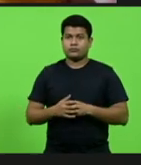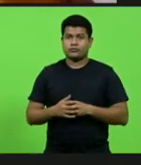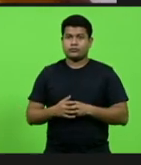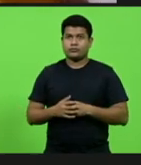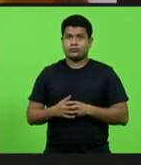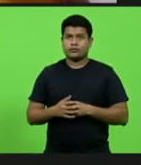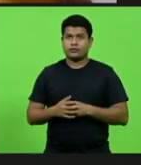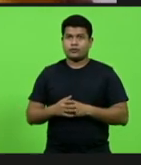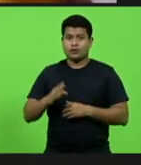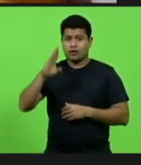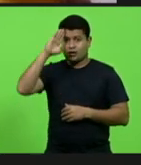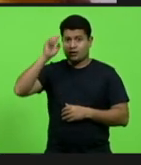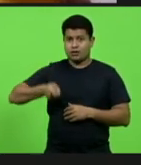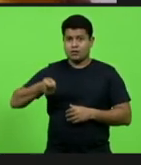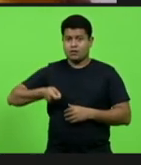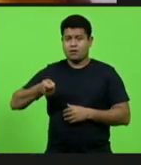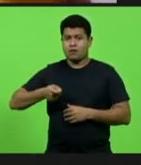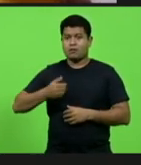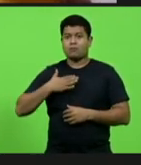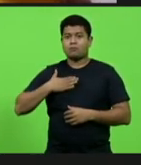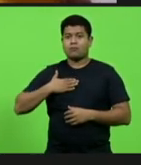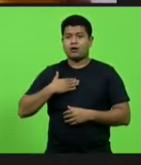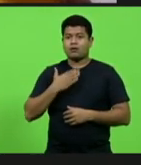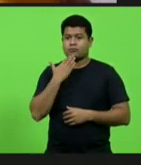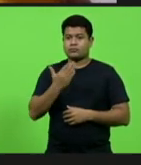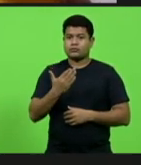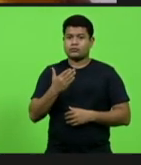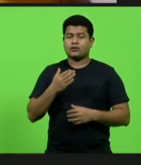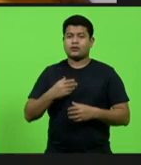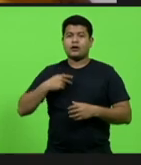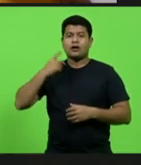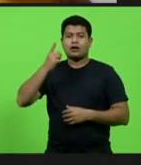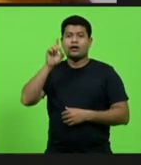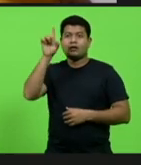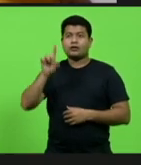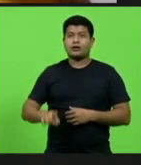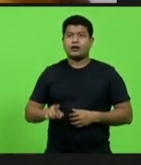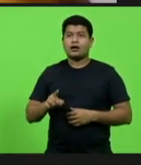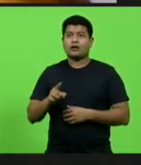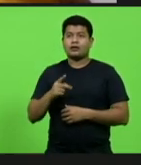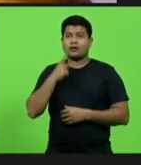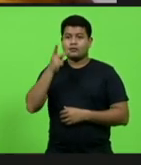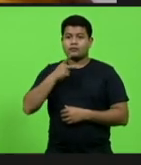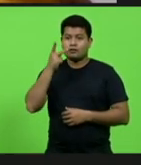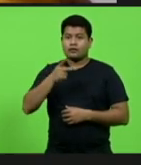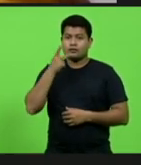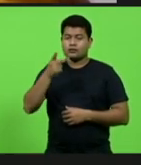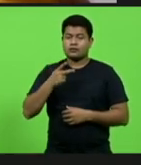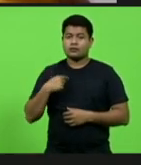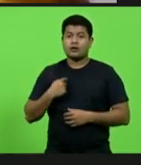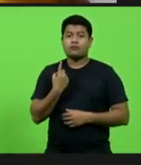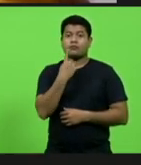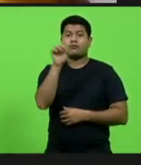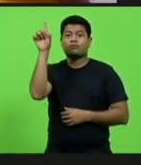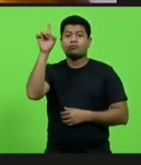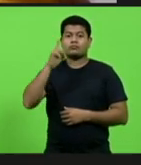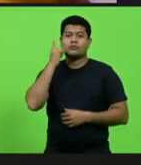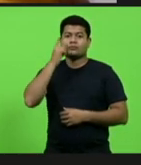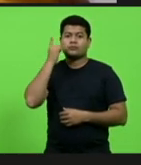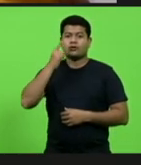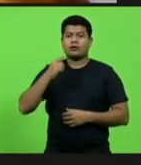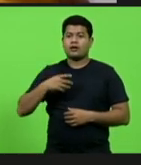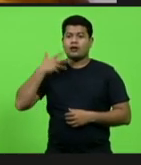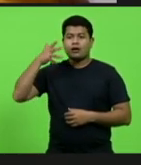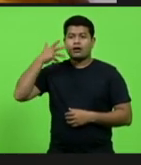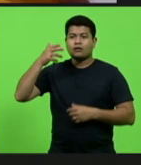autoritarismo, negar o meu pedido de fala, meu direito de fala. Eu fui a última deputada a falar. Eu ouvi a